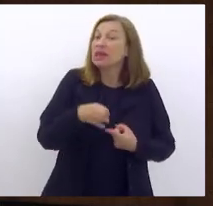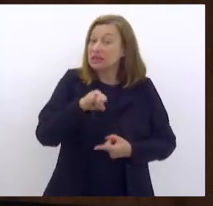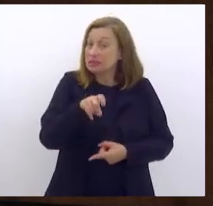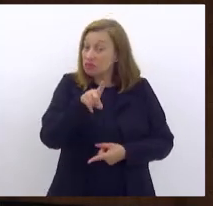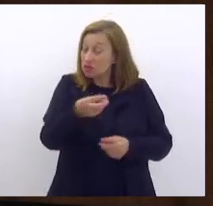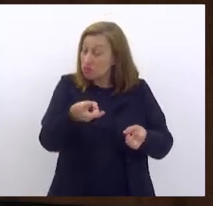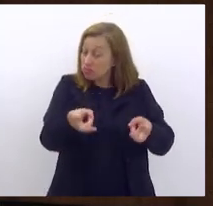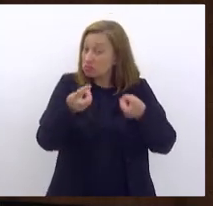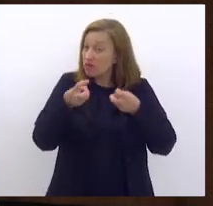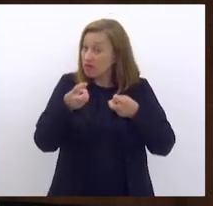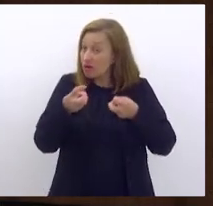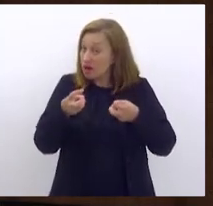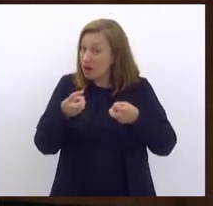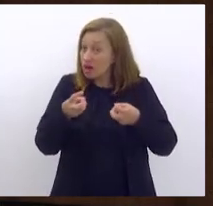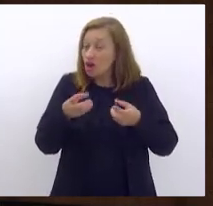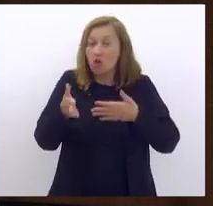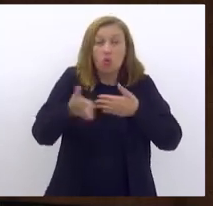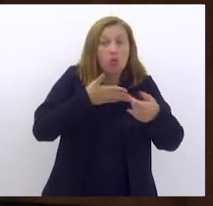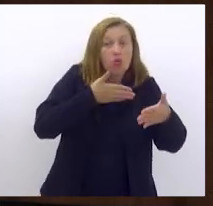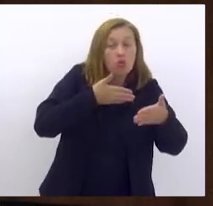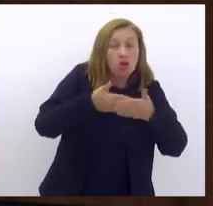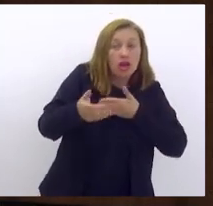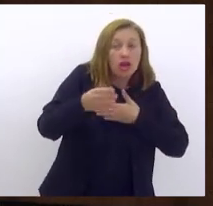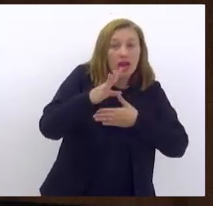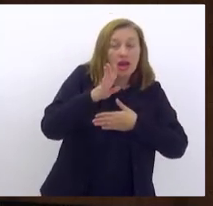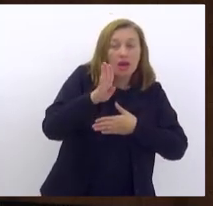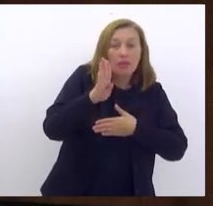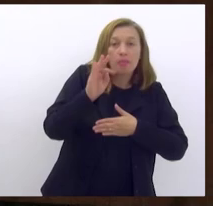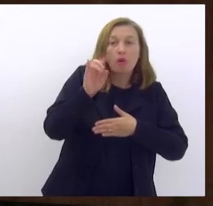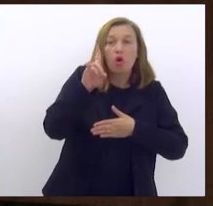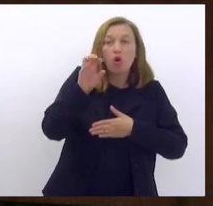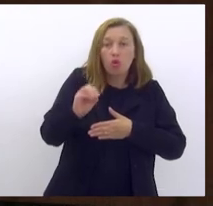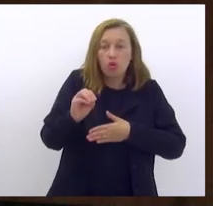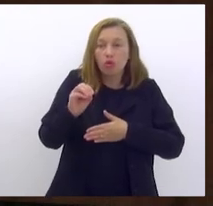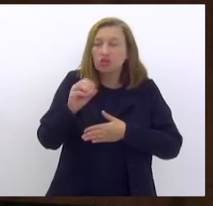for em qualquer bloco de carnaval,